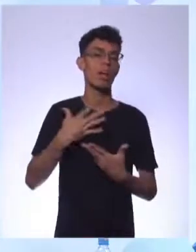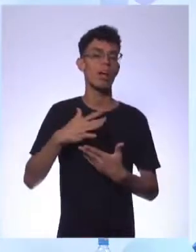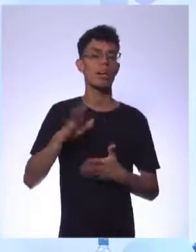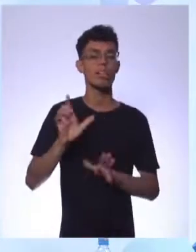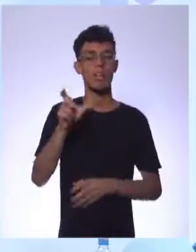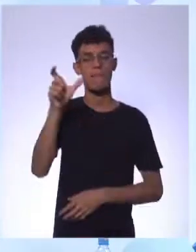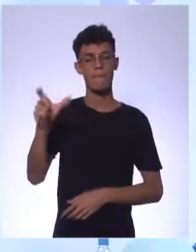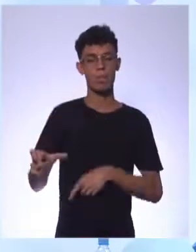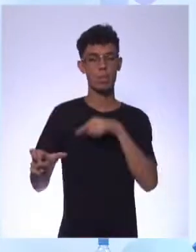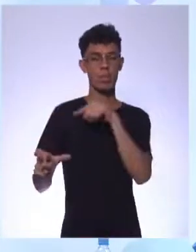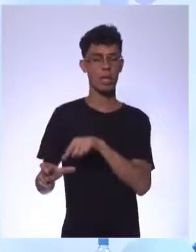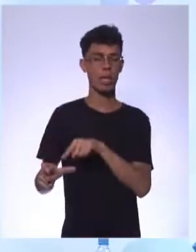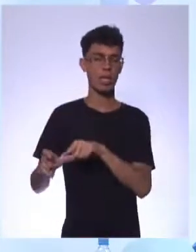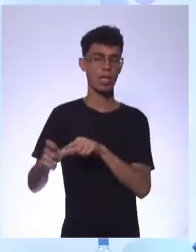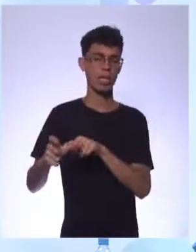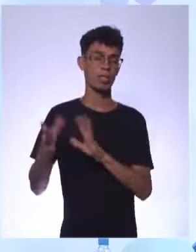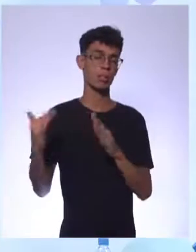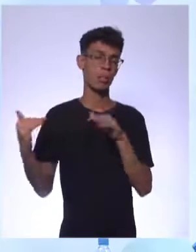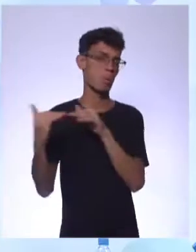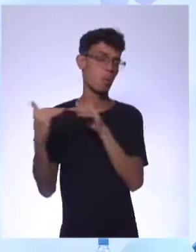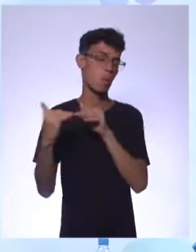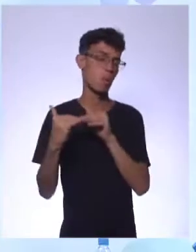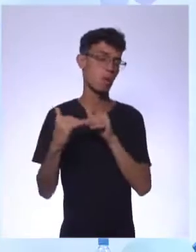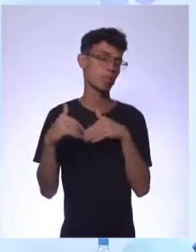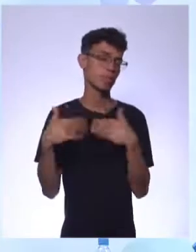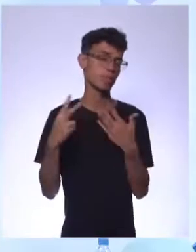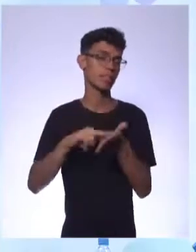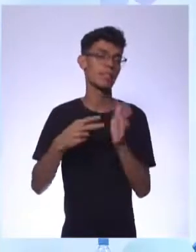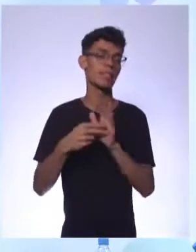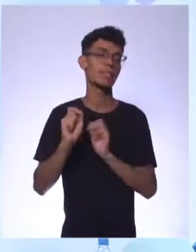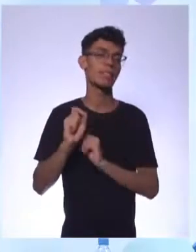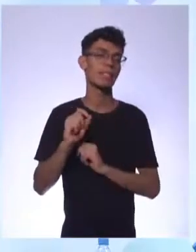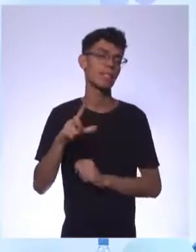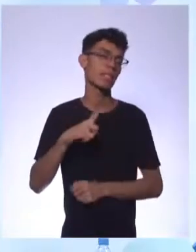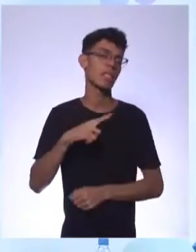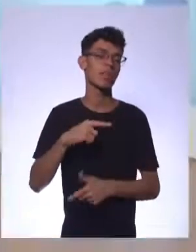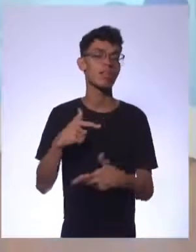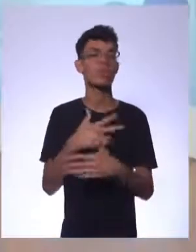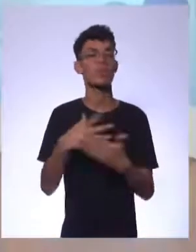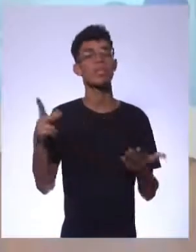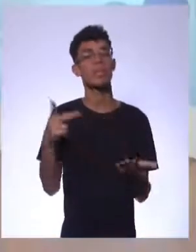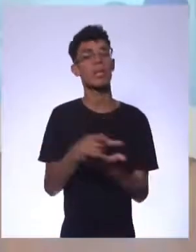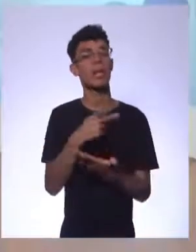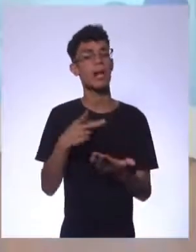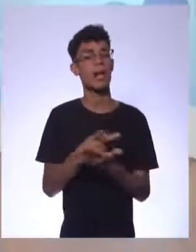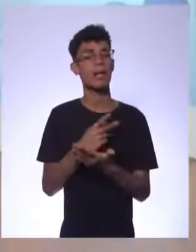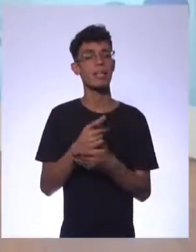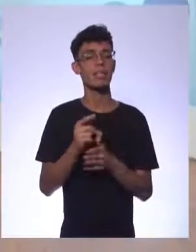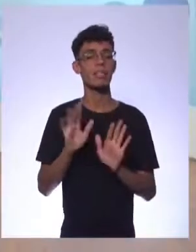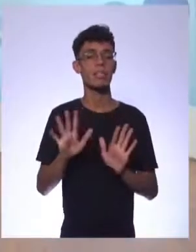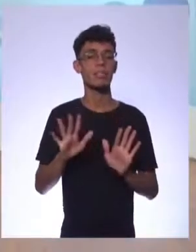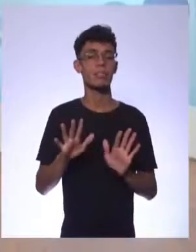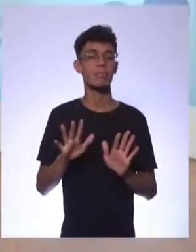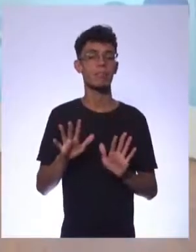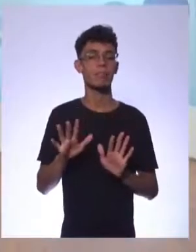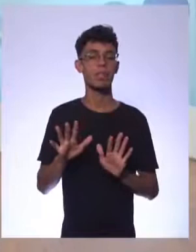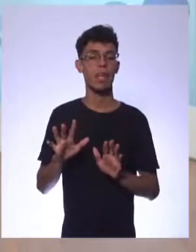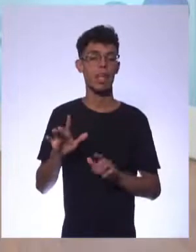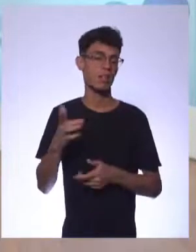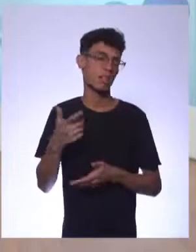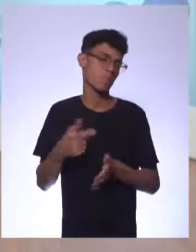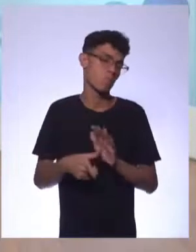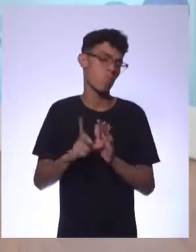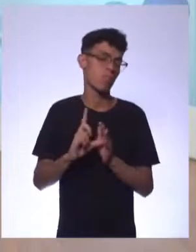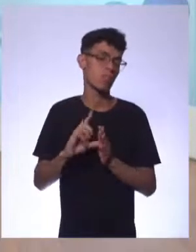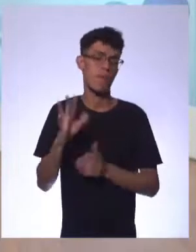você, sempre concorda com você, alguma coisa está errado. Alguma coisa está errada. Seria o oposto daquela que sempre tem uma opinião sobre tudo, né?